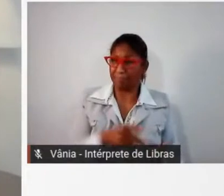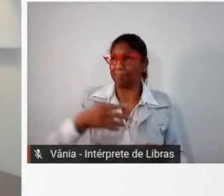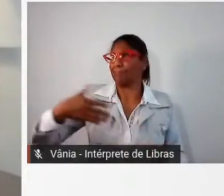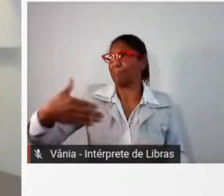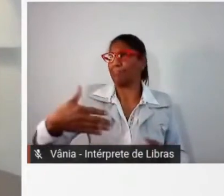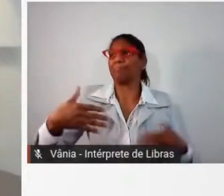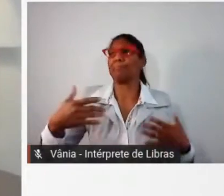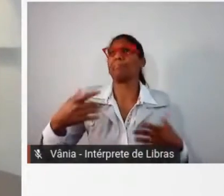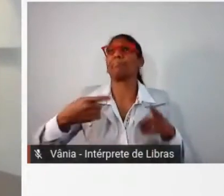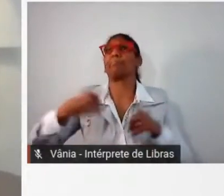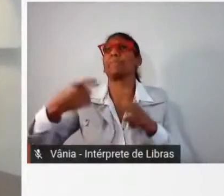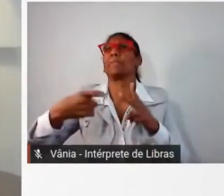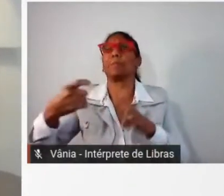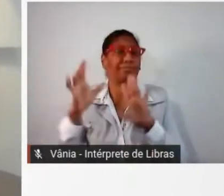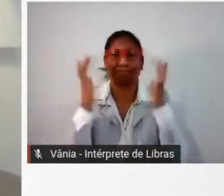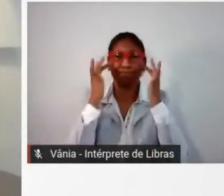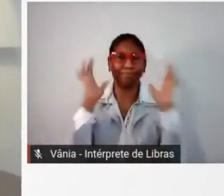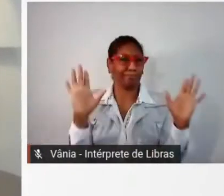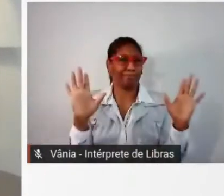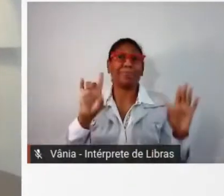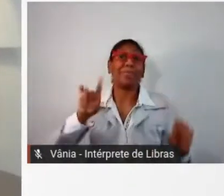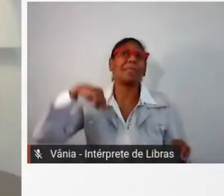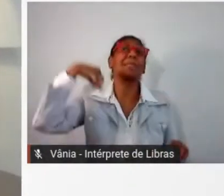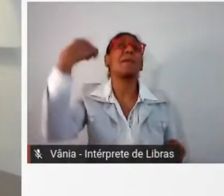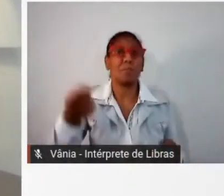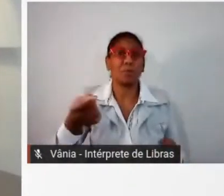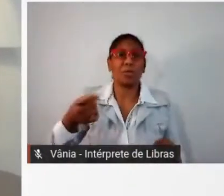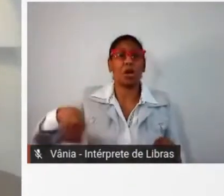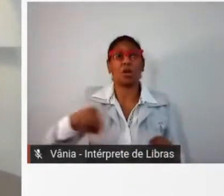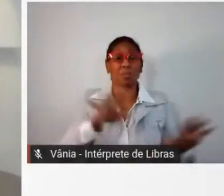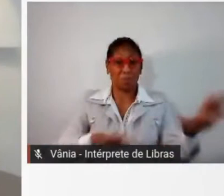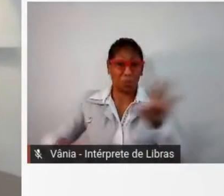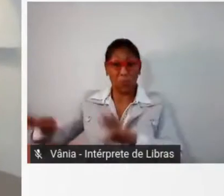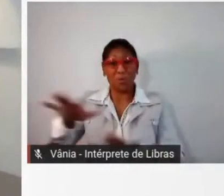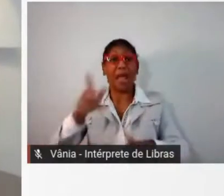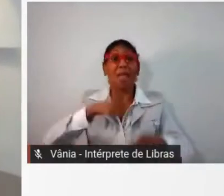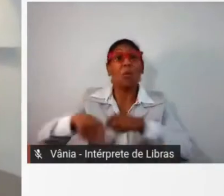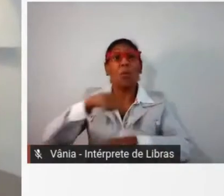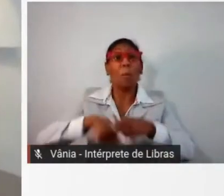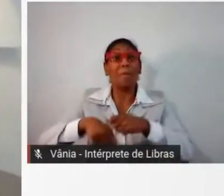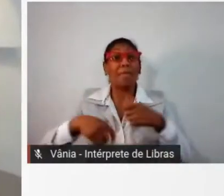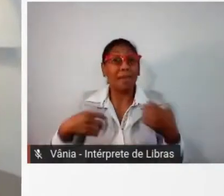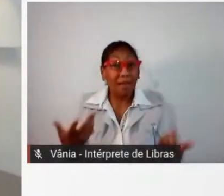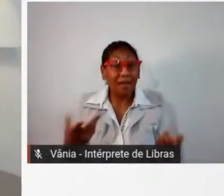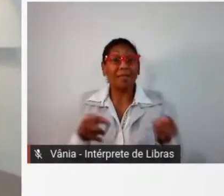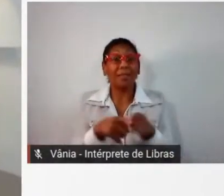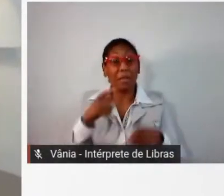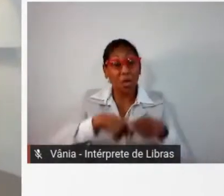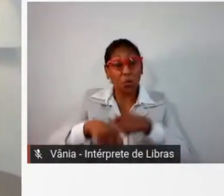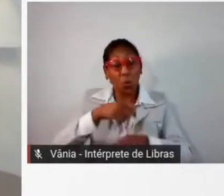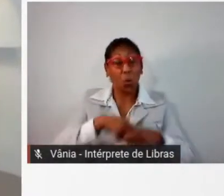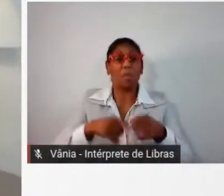cedo. Mas nós não queremos punir a nossa economia, a economia da Serra, especialmente ligada ao turismo, a gente sabe,